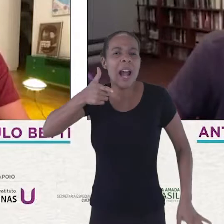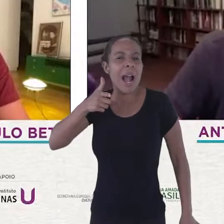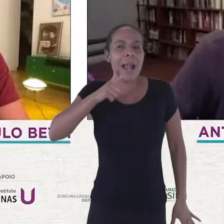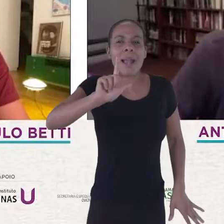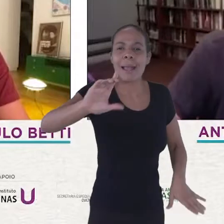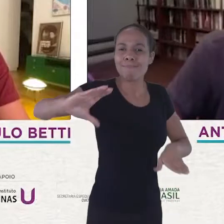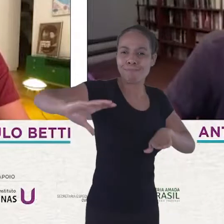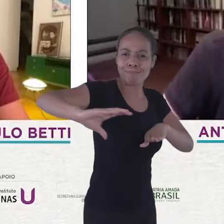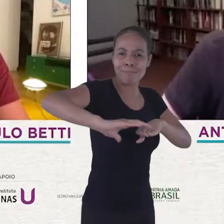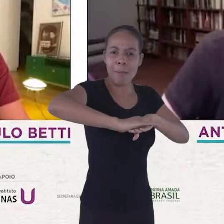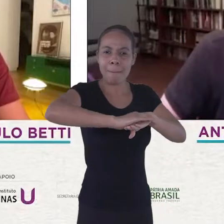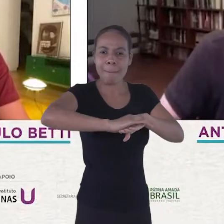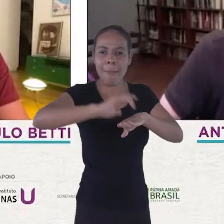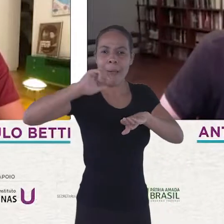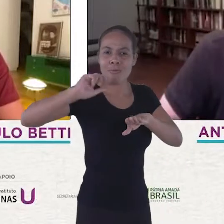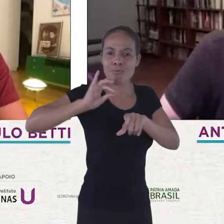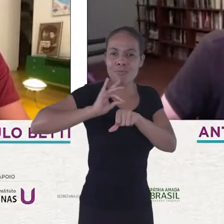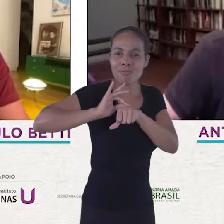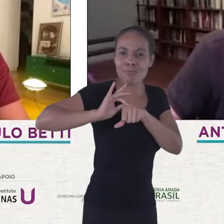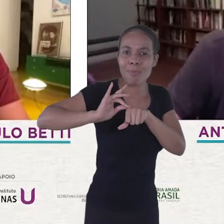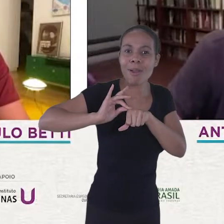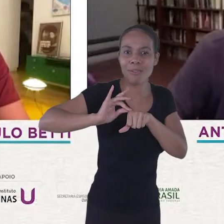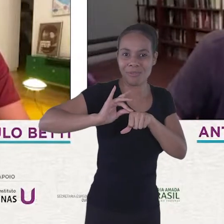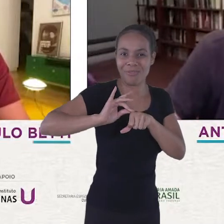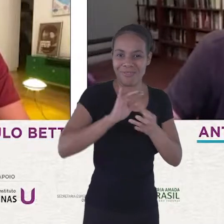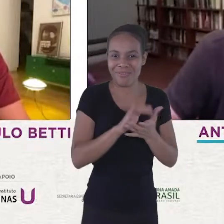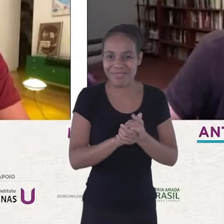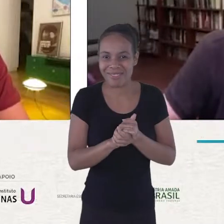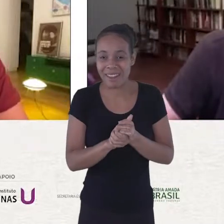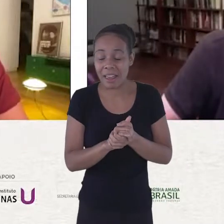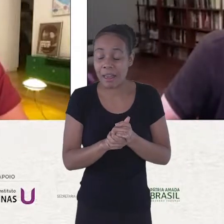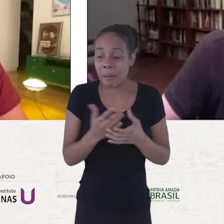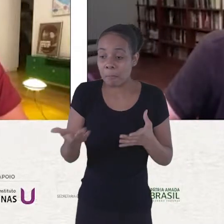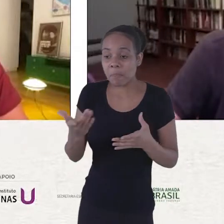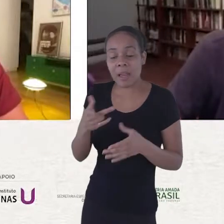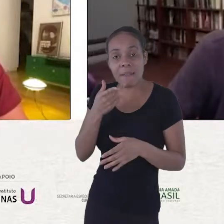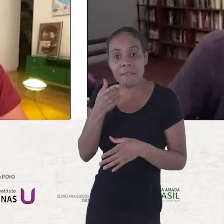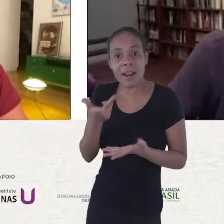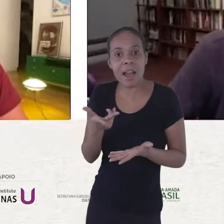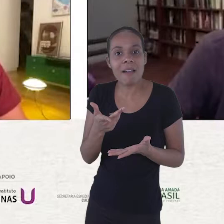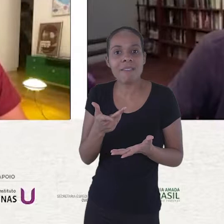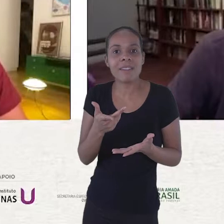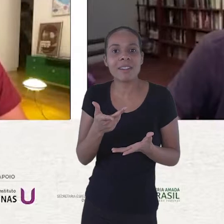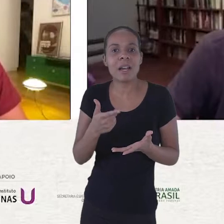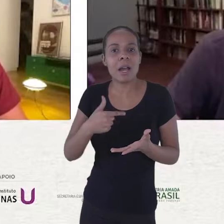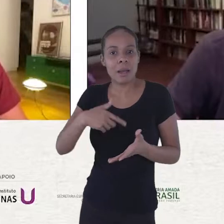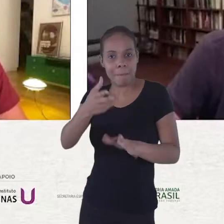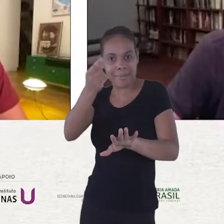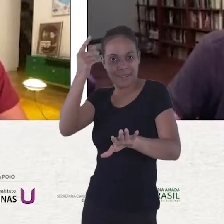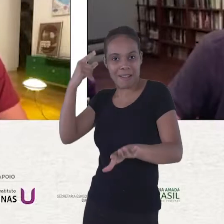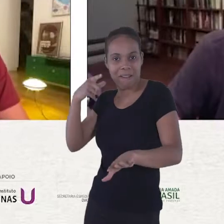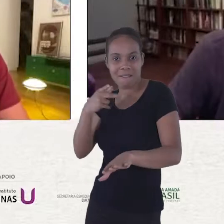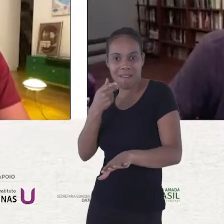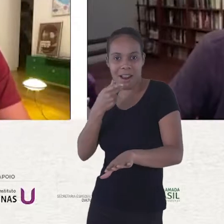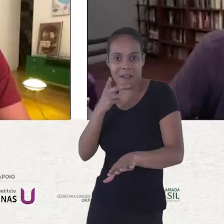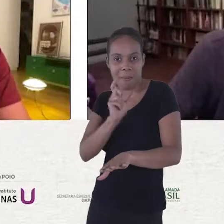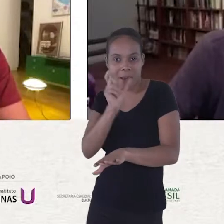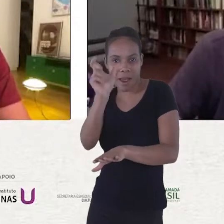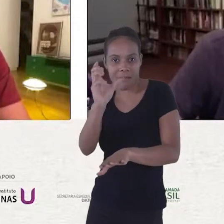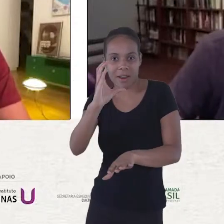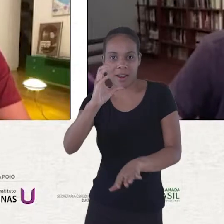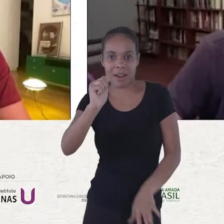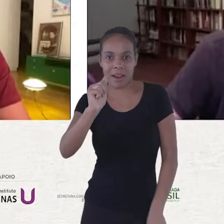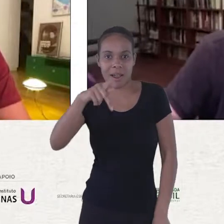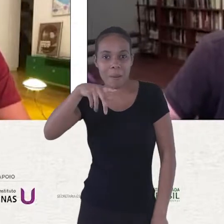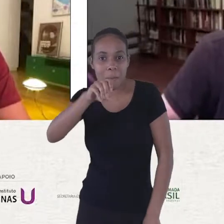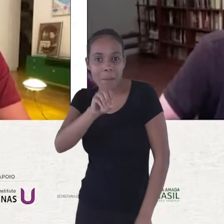preta, uma bola de cobertão número 5. Eu falava lá em Sorocaba, capotão, bola de capotão. Isso aí foi uma